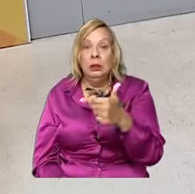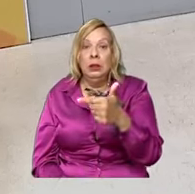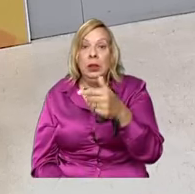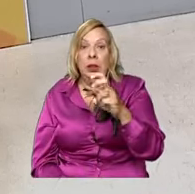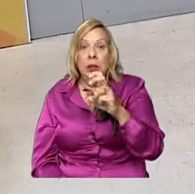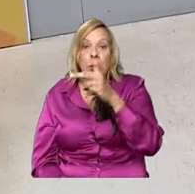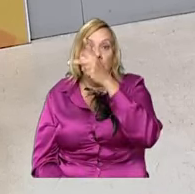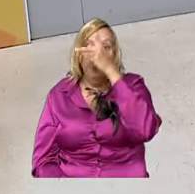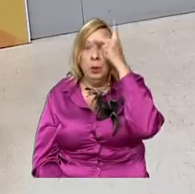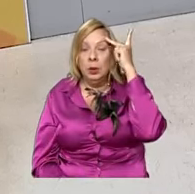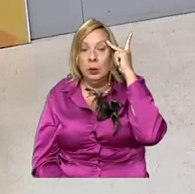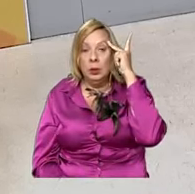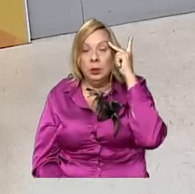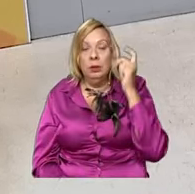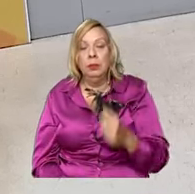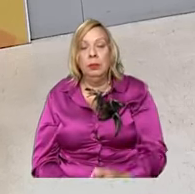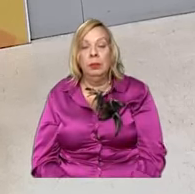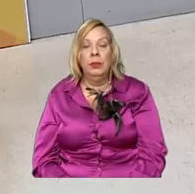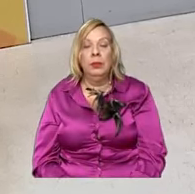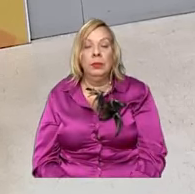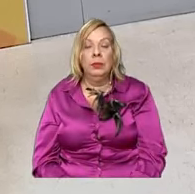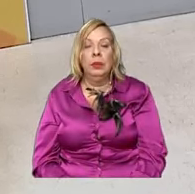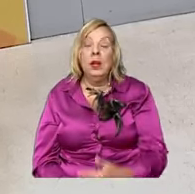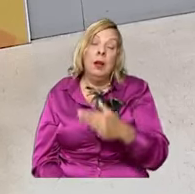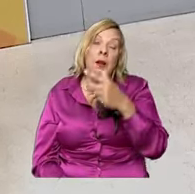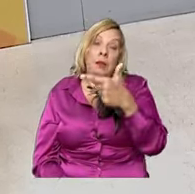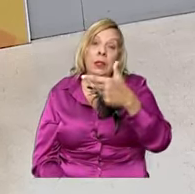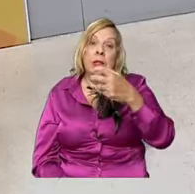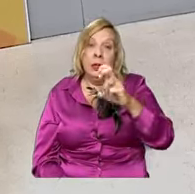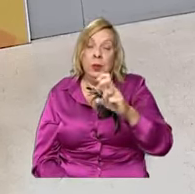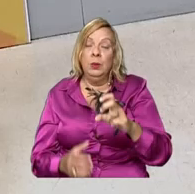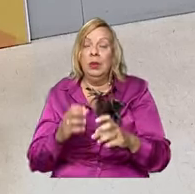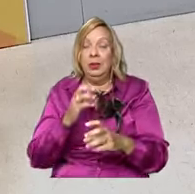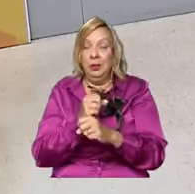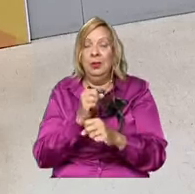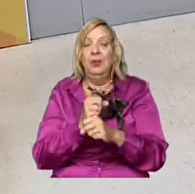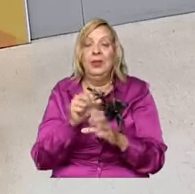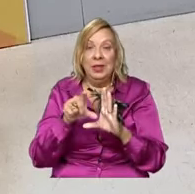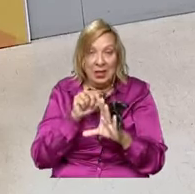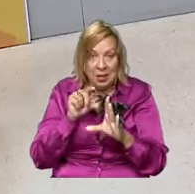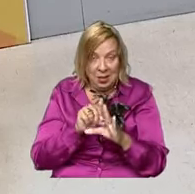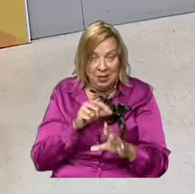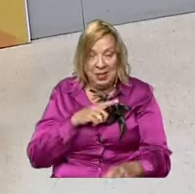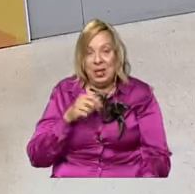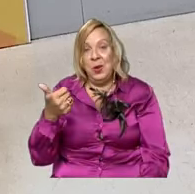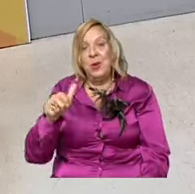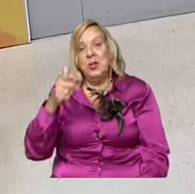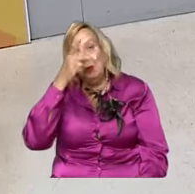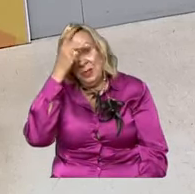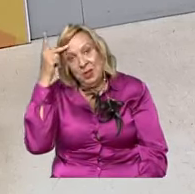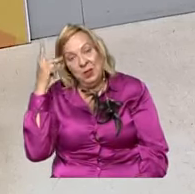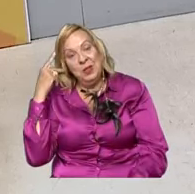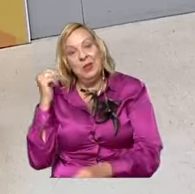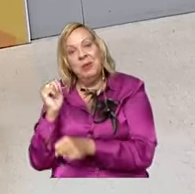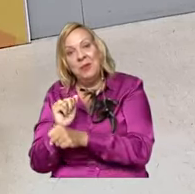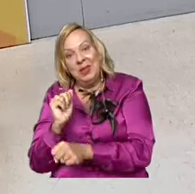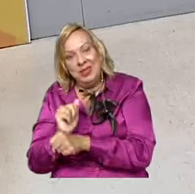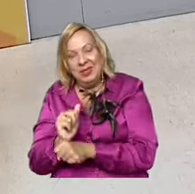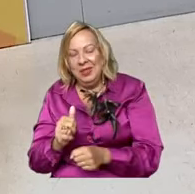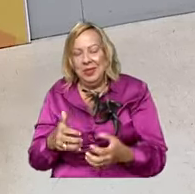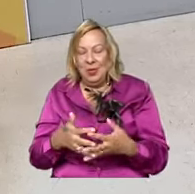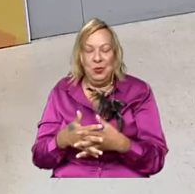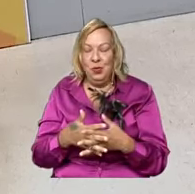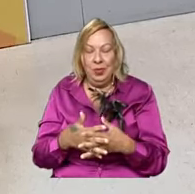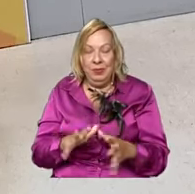disputa, tá? 11 títulos na espera, 25 bolinhas sorteadas, mas não decidiu ainda. Que é